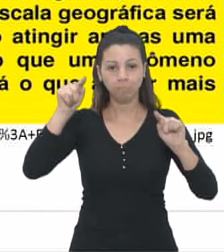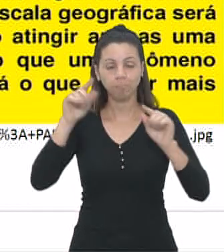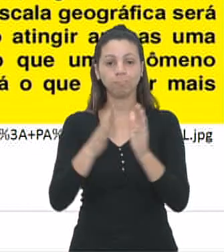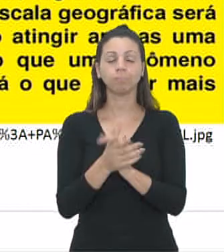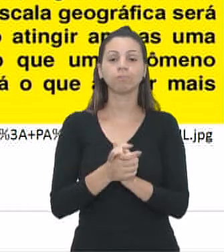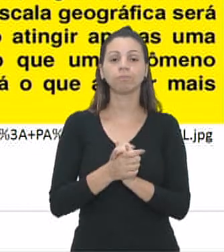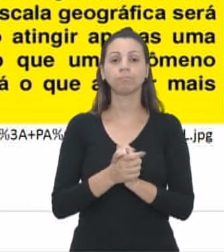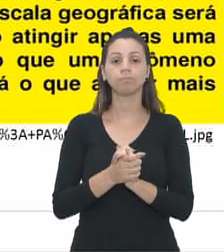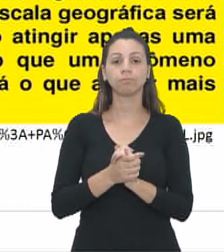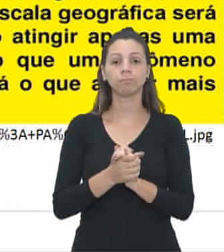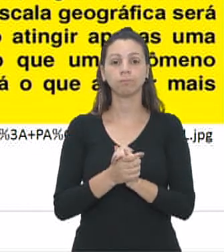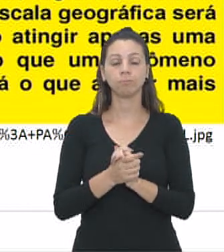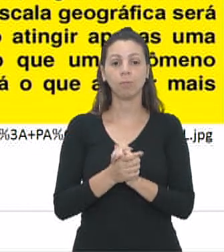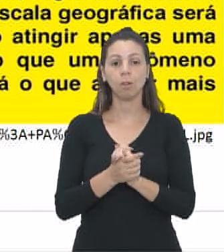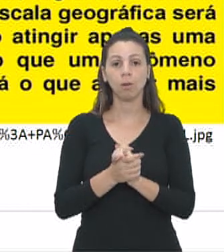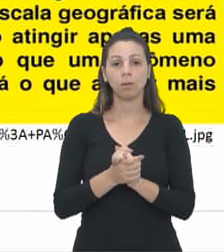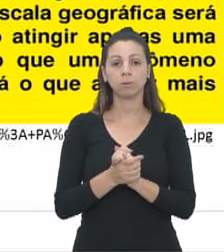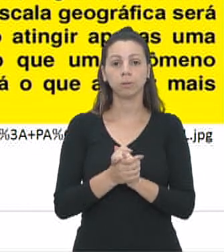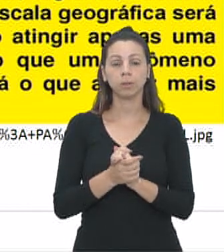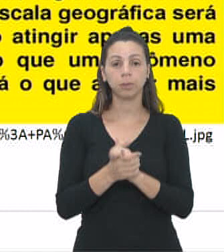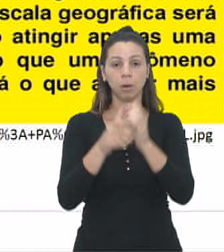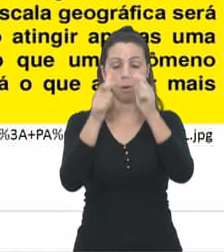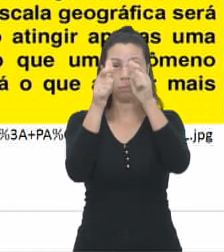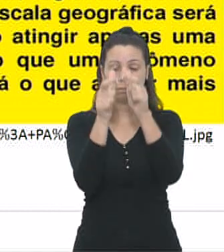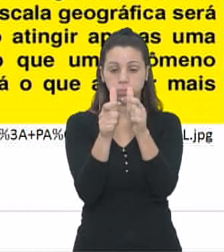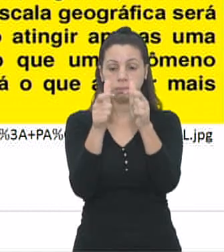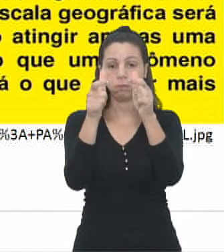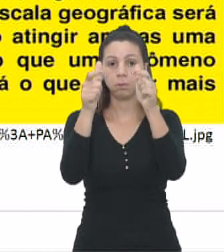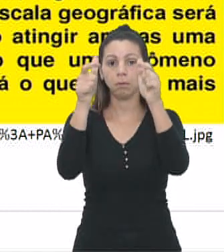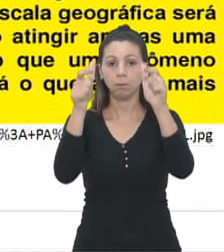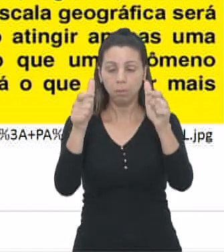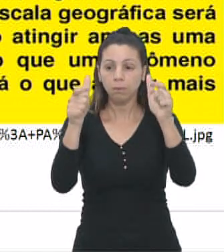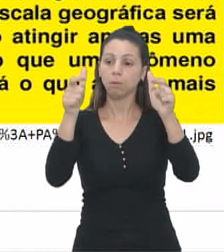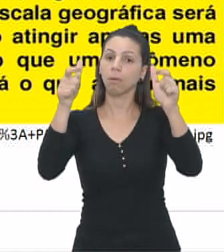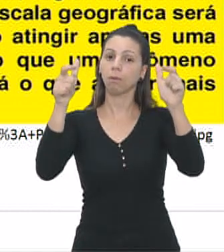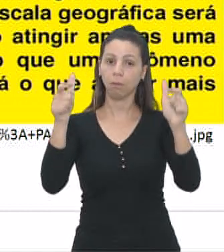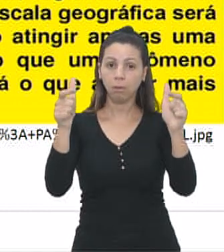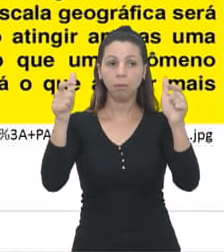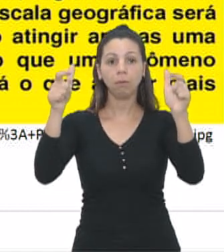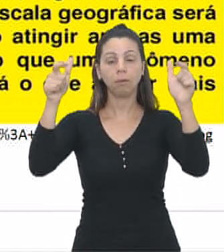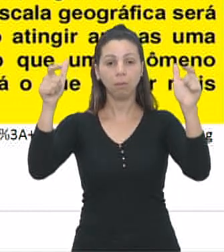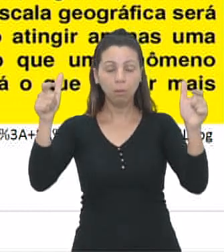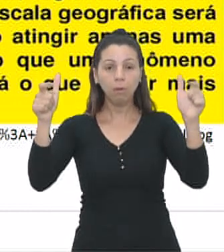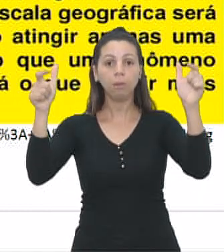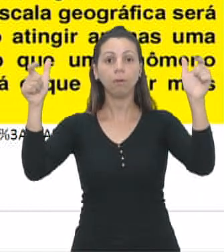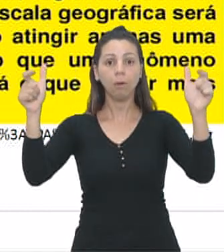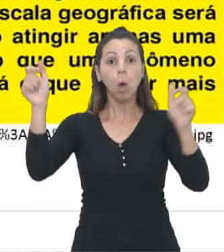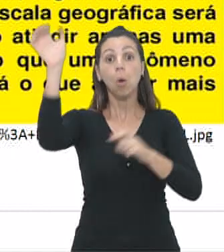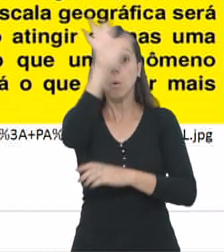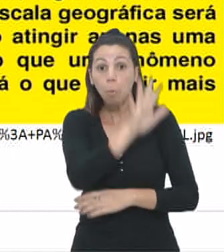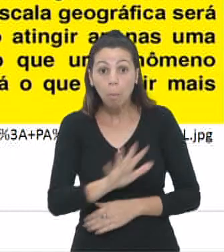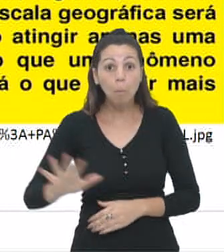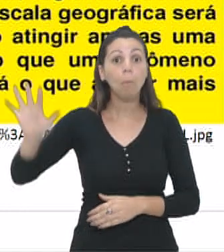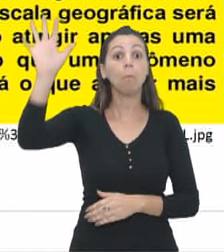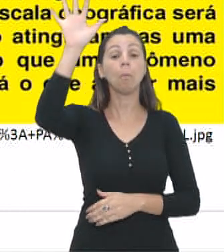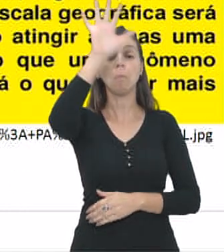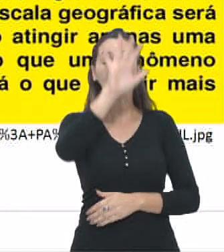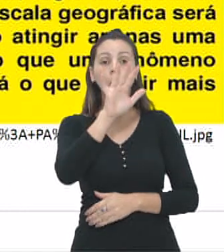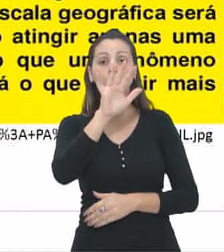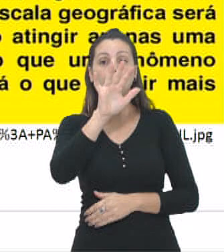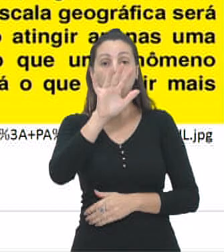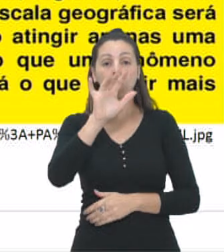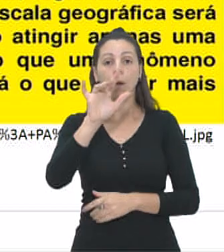respeito à abrangência de um determinado fenômeno. Se um fenômeno é local, regional, nacional ou mundial. Assim, a escala geográfica